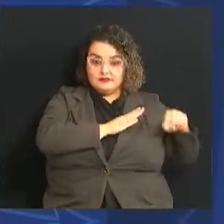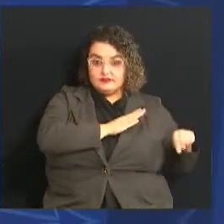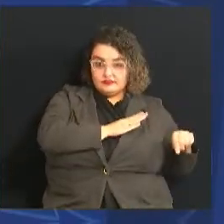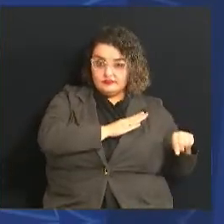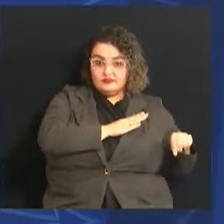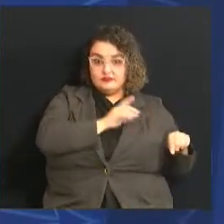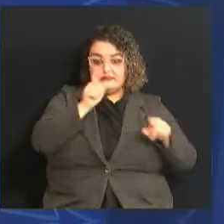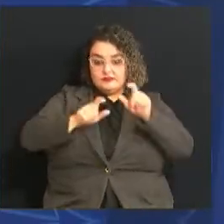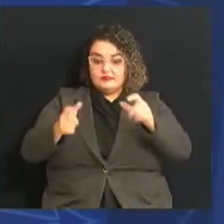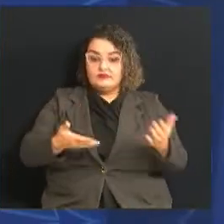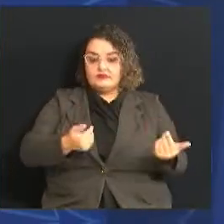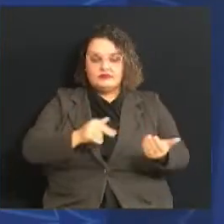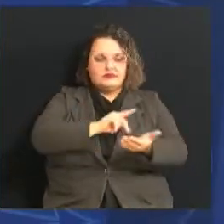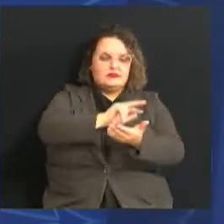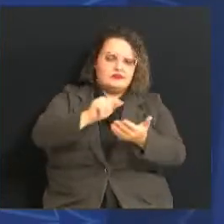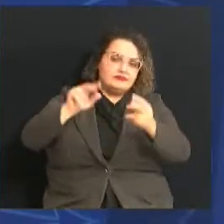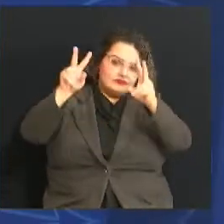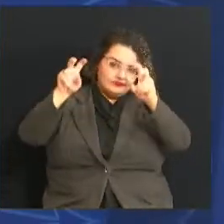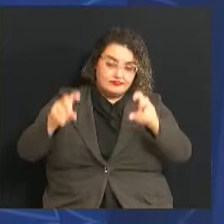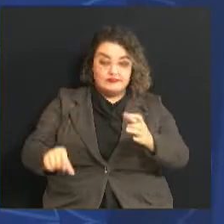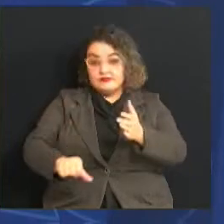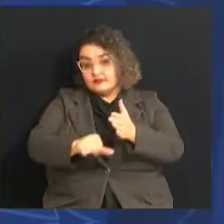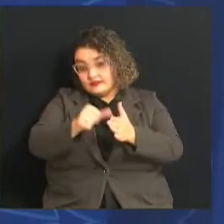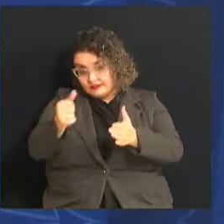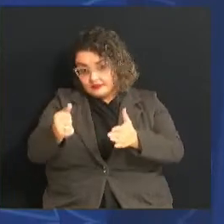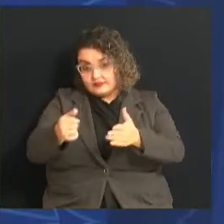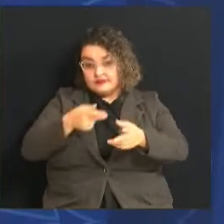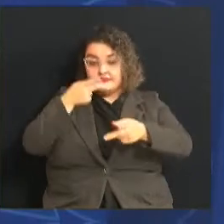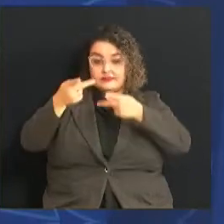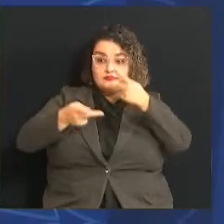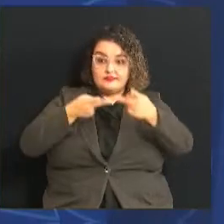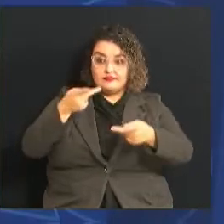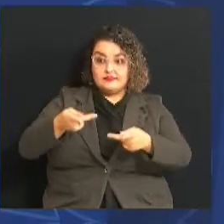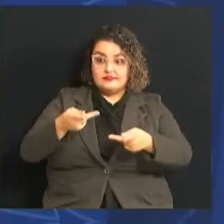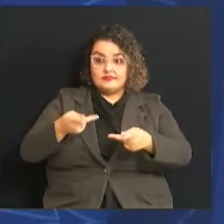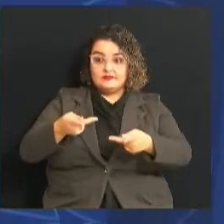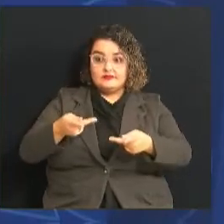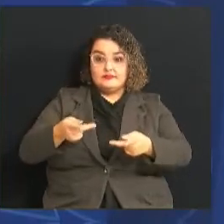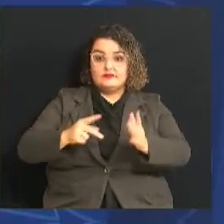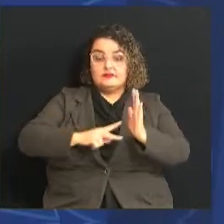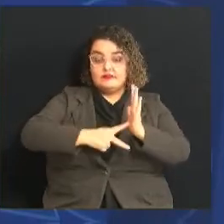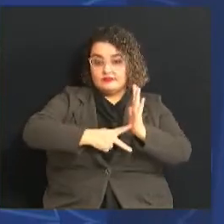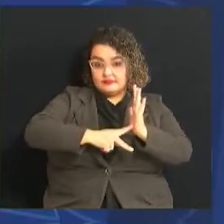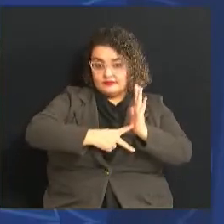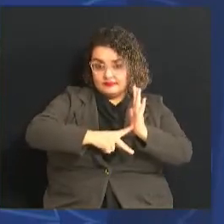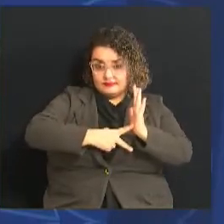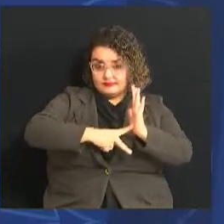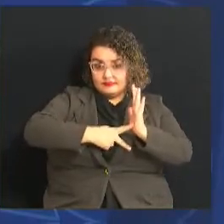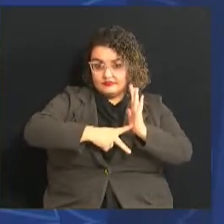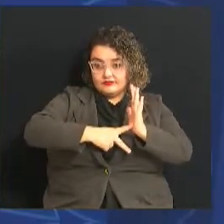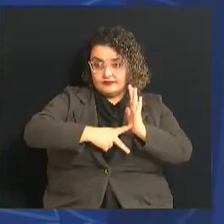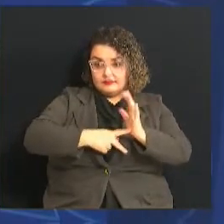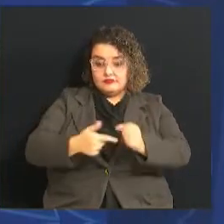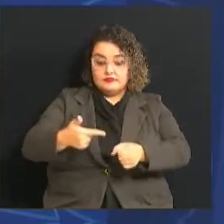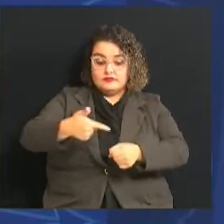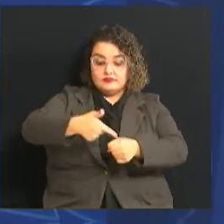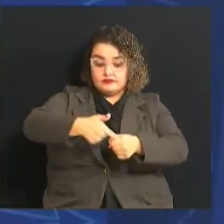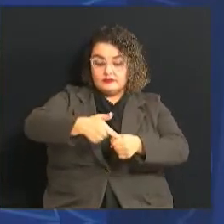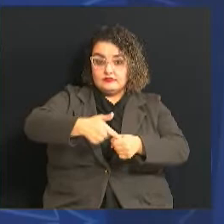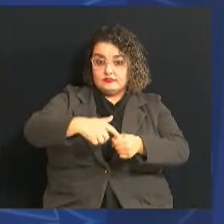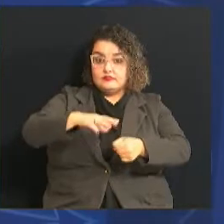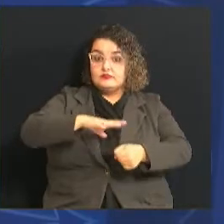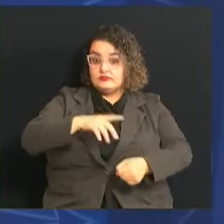muitos assuntos. E o primeiro que nós vamos abordar é que o Sindicato dos Postos de Combustíveis de Campinas